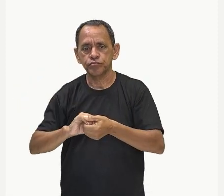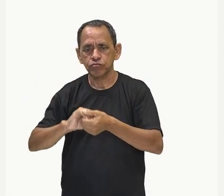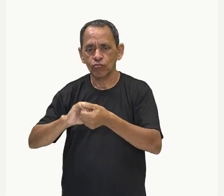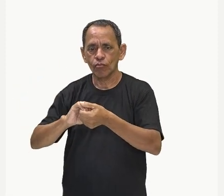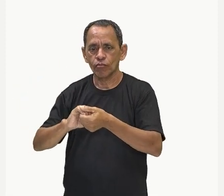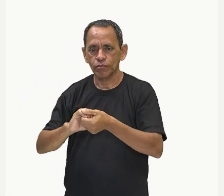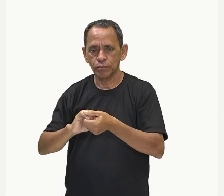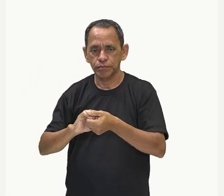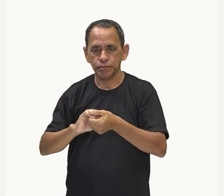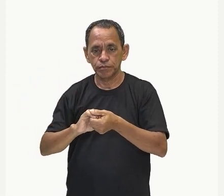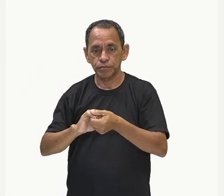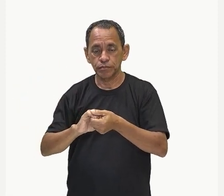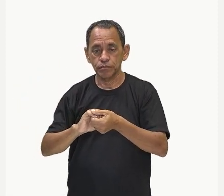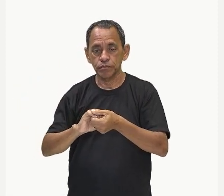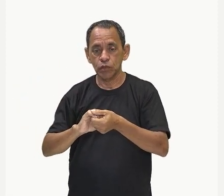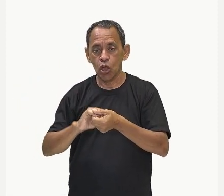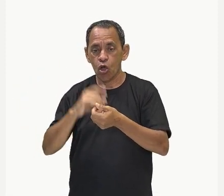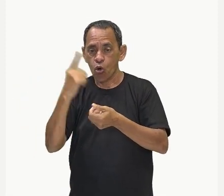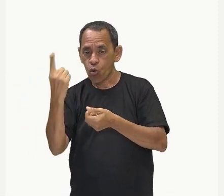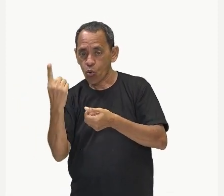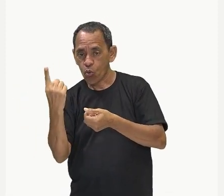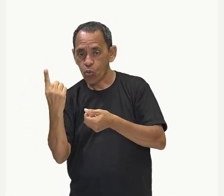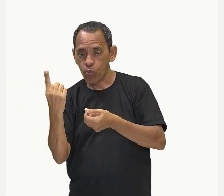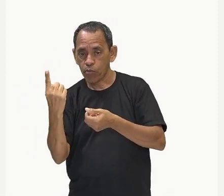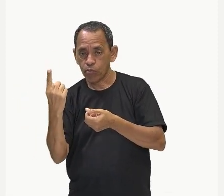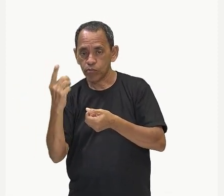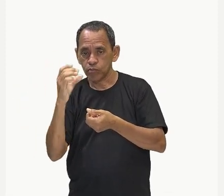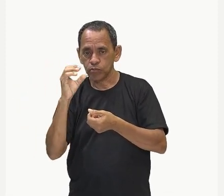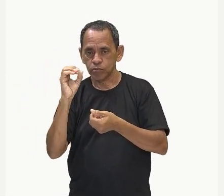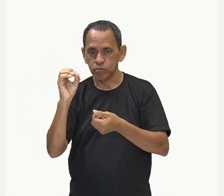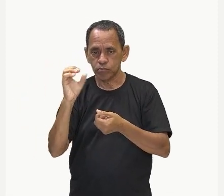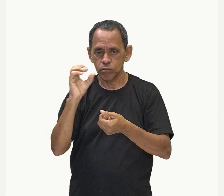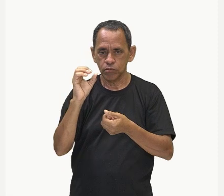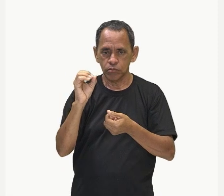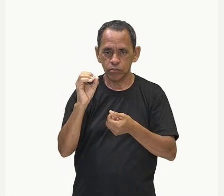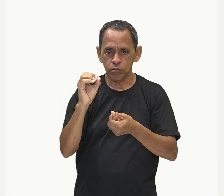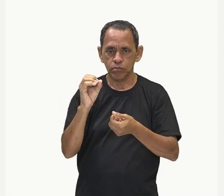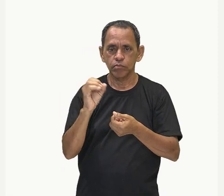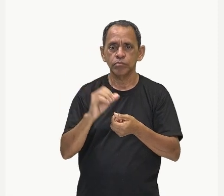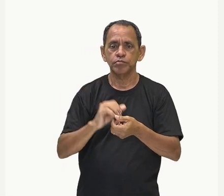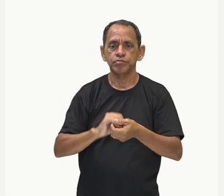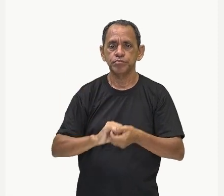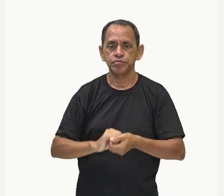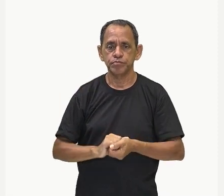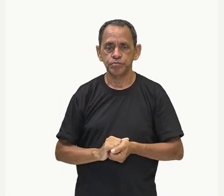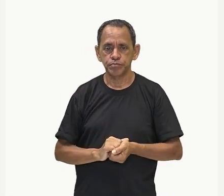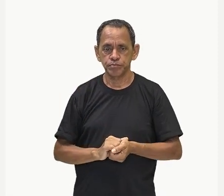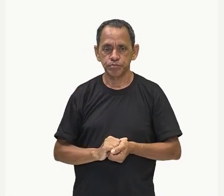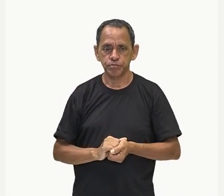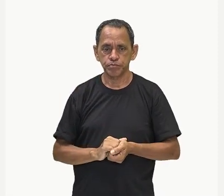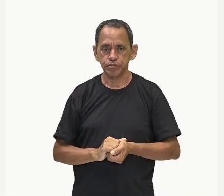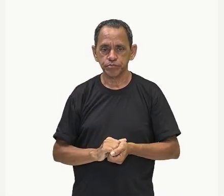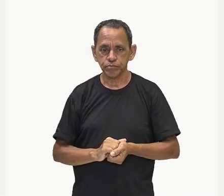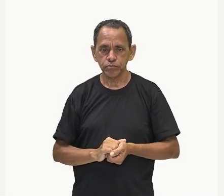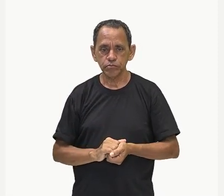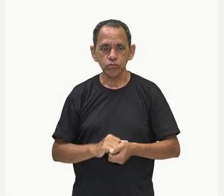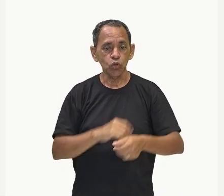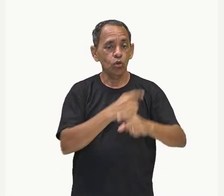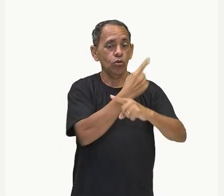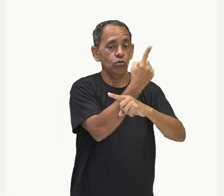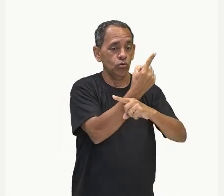Certo? Aqui, ó, 1 sobre 10.000, tá?